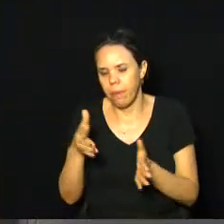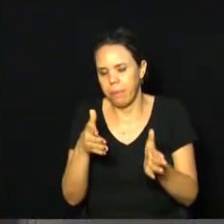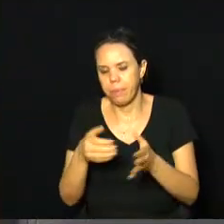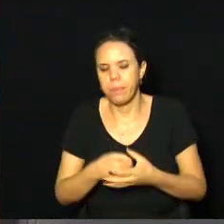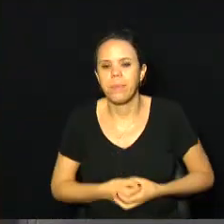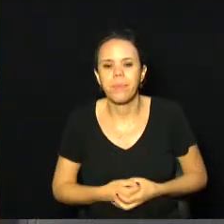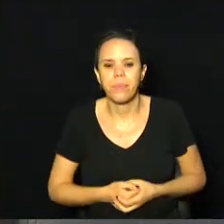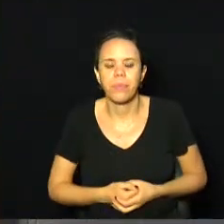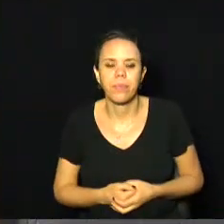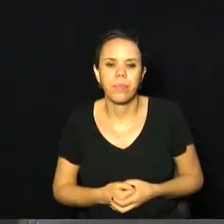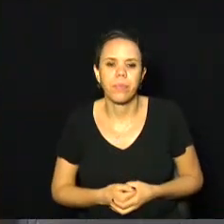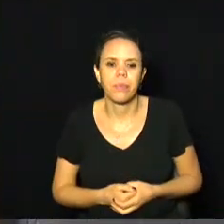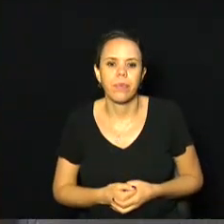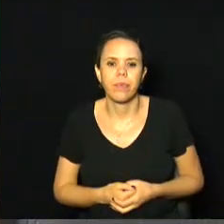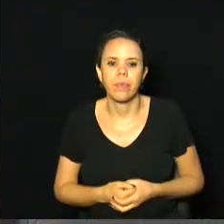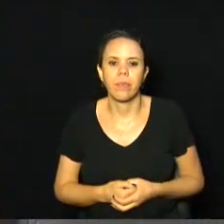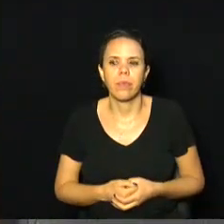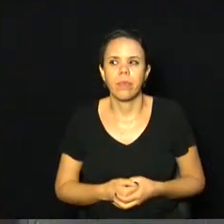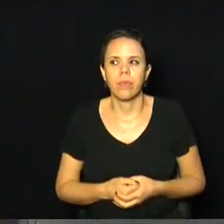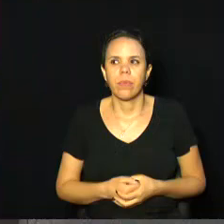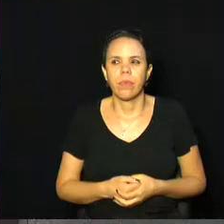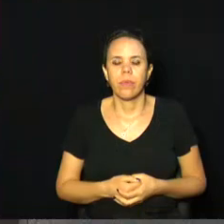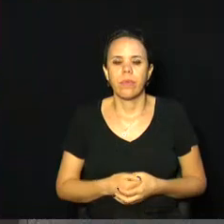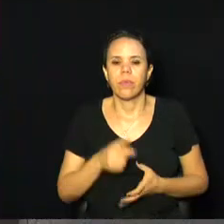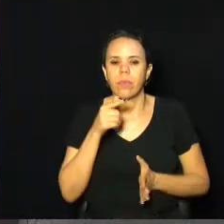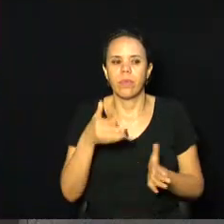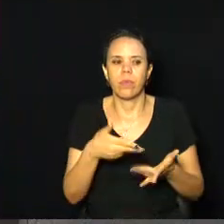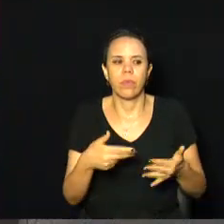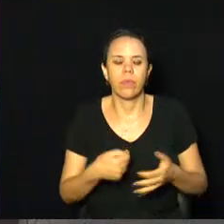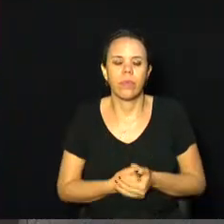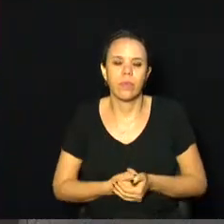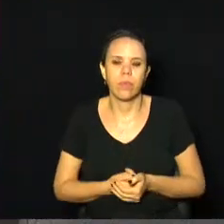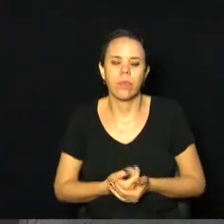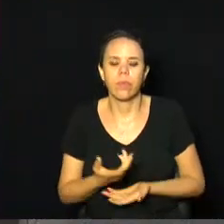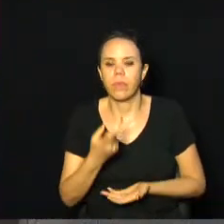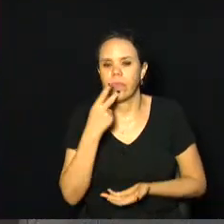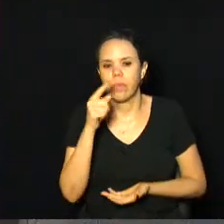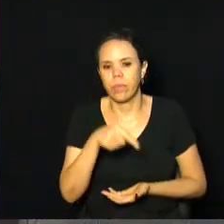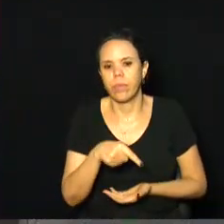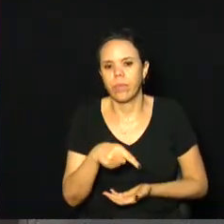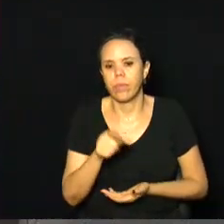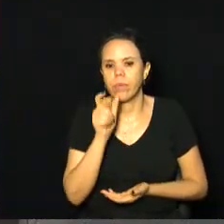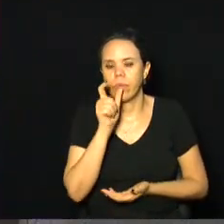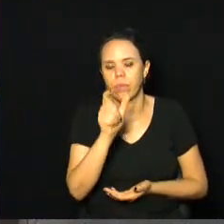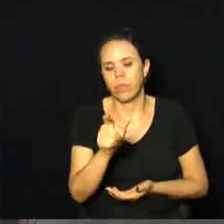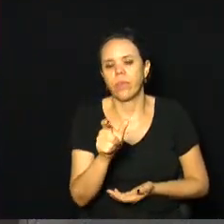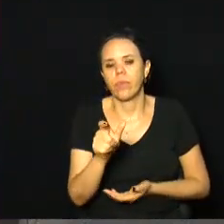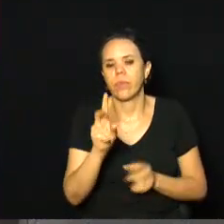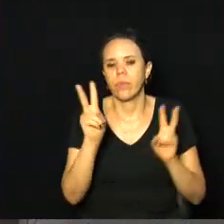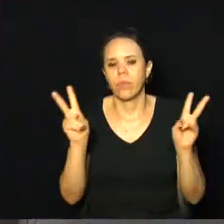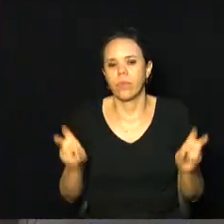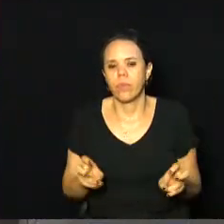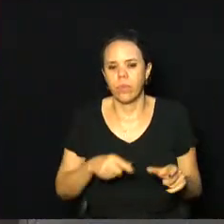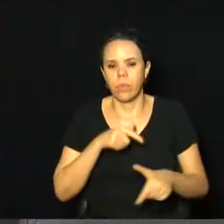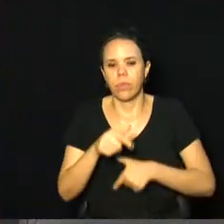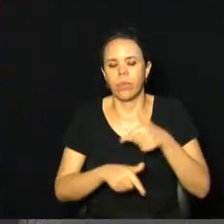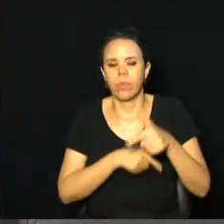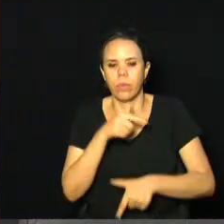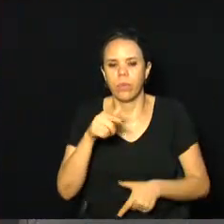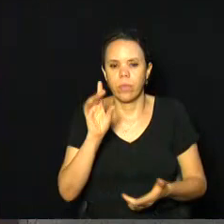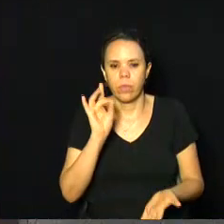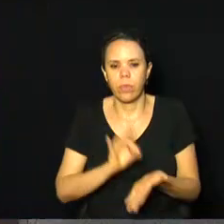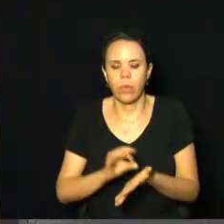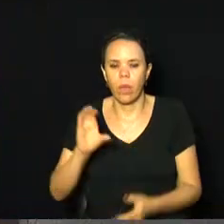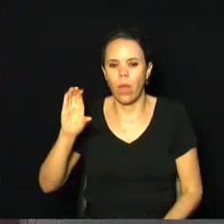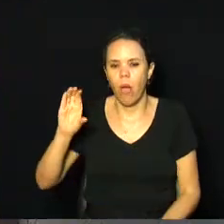com os nossos rios. Então, queria que o senhor dissesse aí uma palavra sobre os trabalhos realizados na